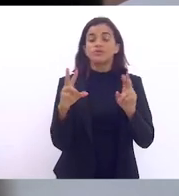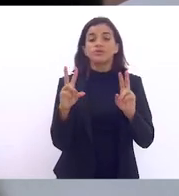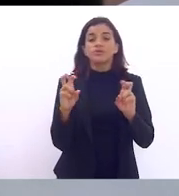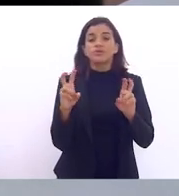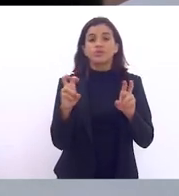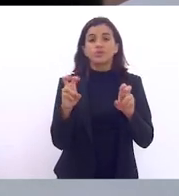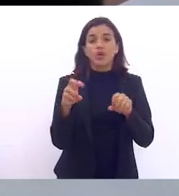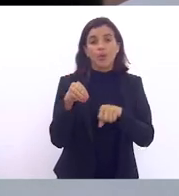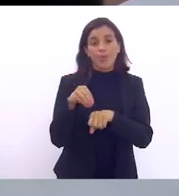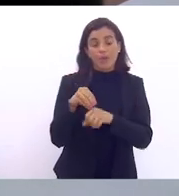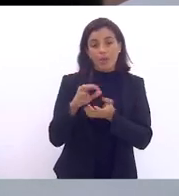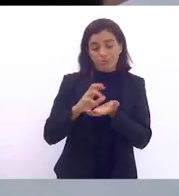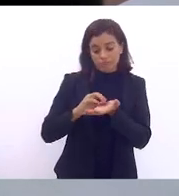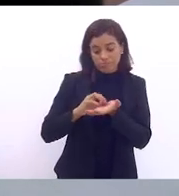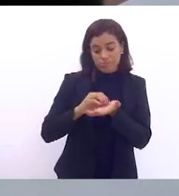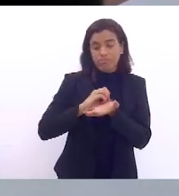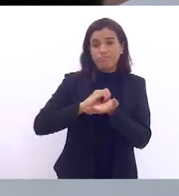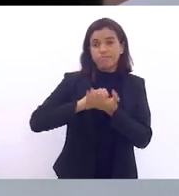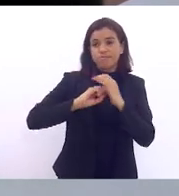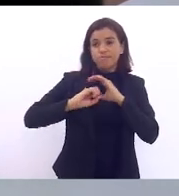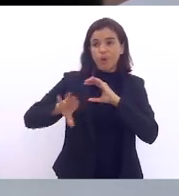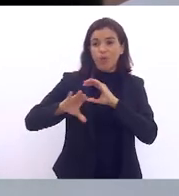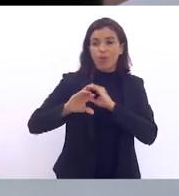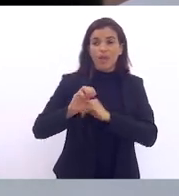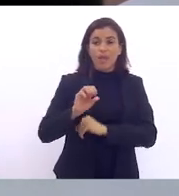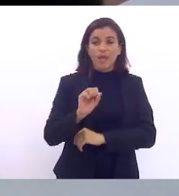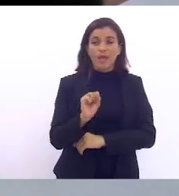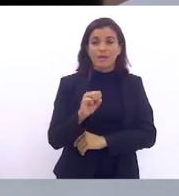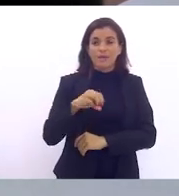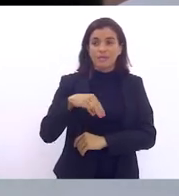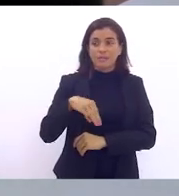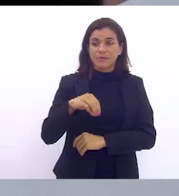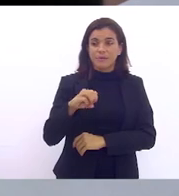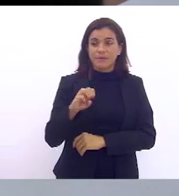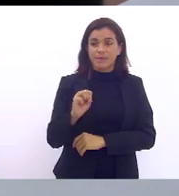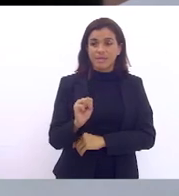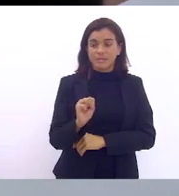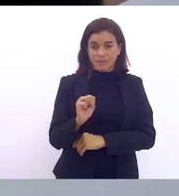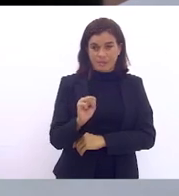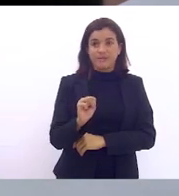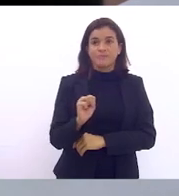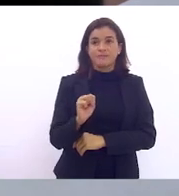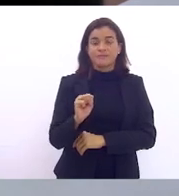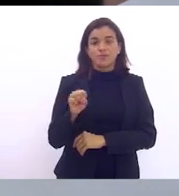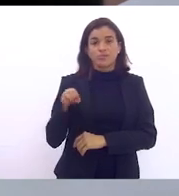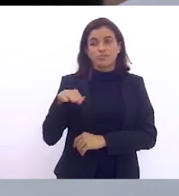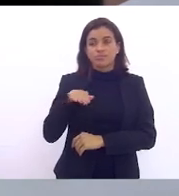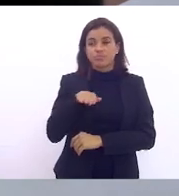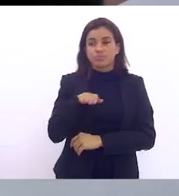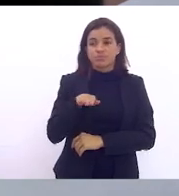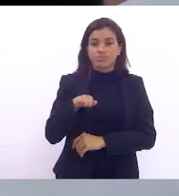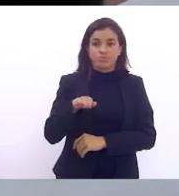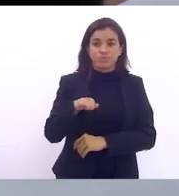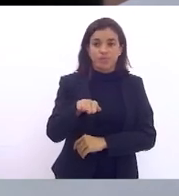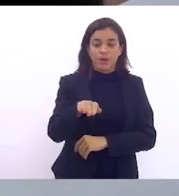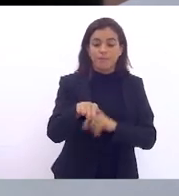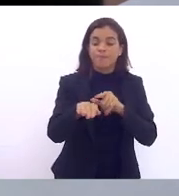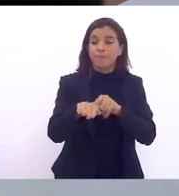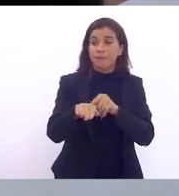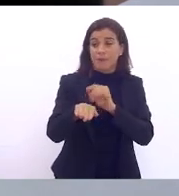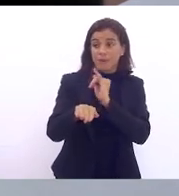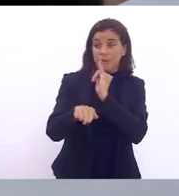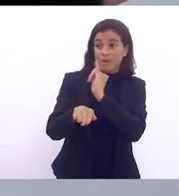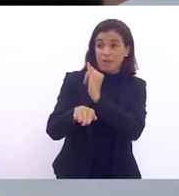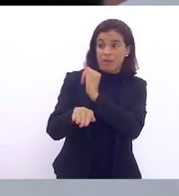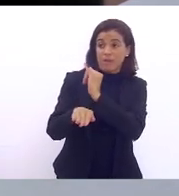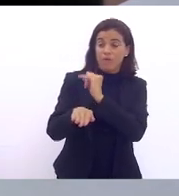de SMS para Quando passássemos ali na no Pórtico para avisar cidadão você